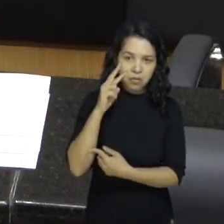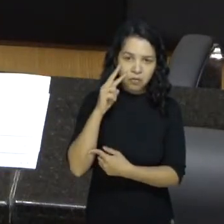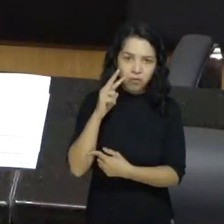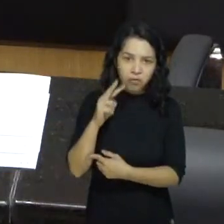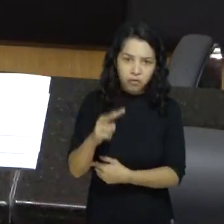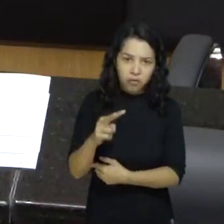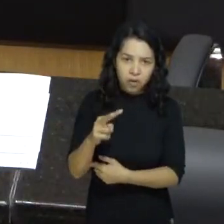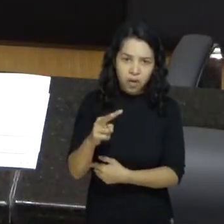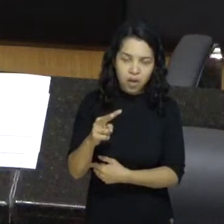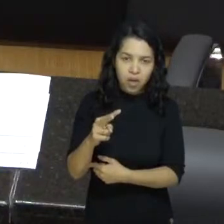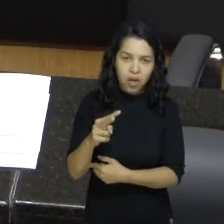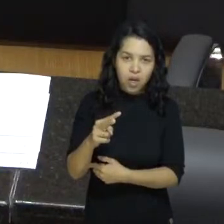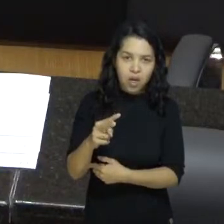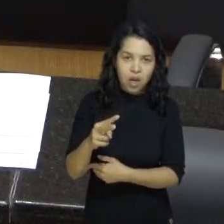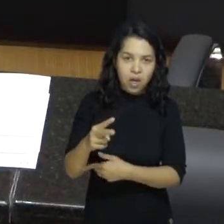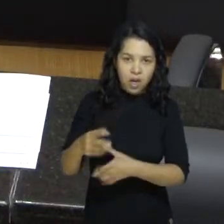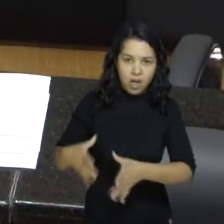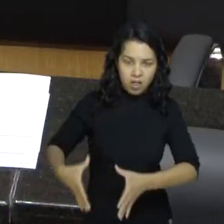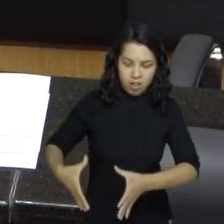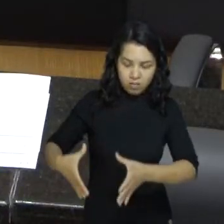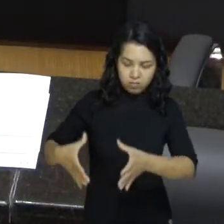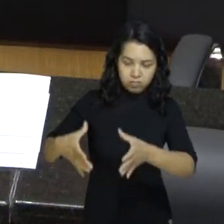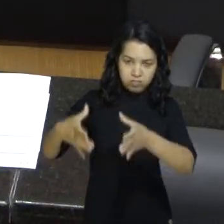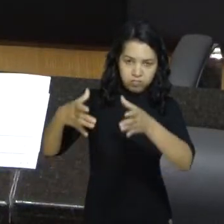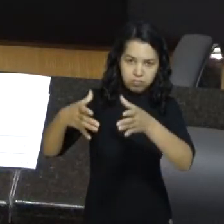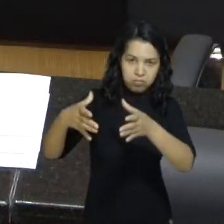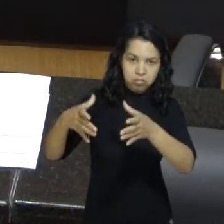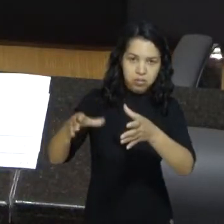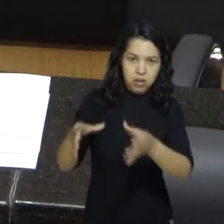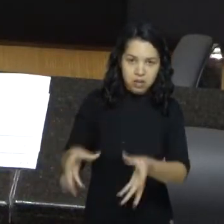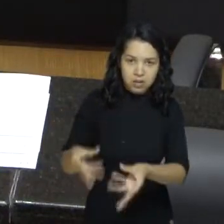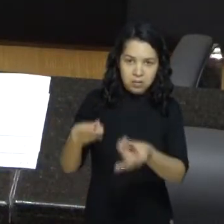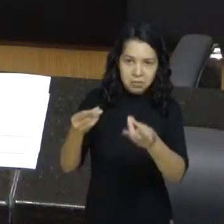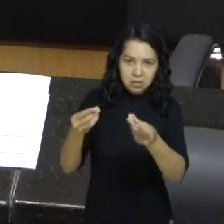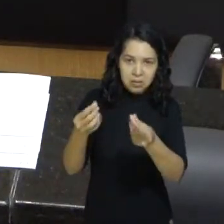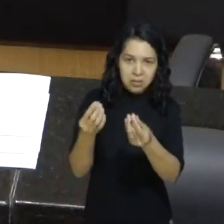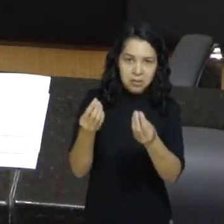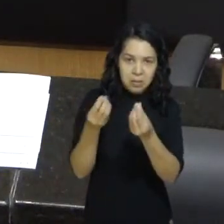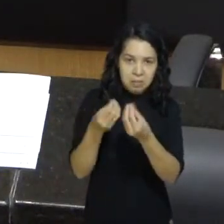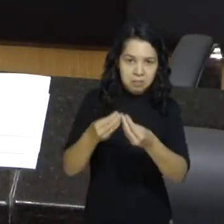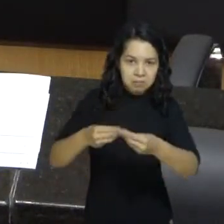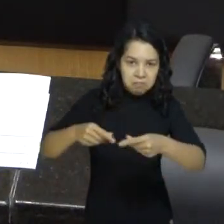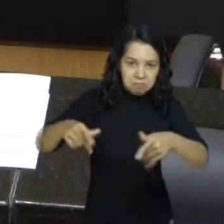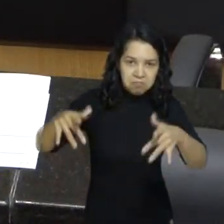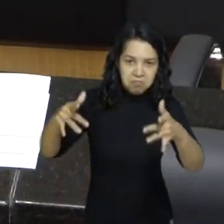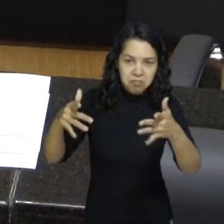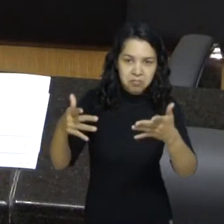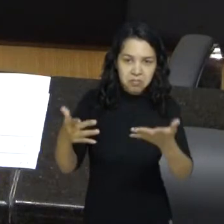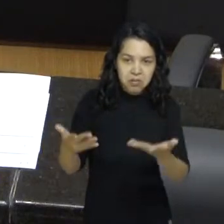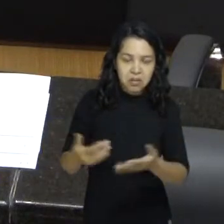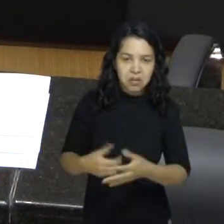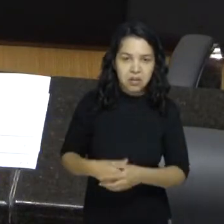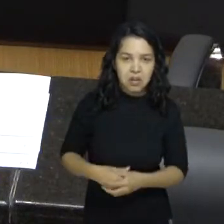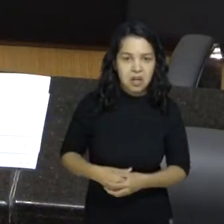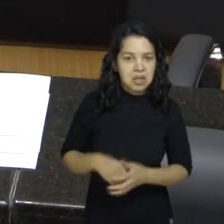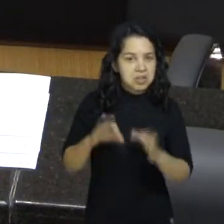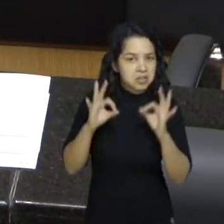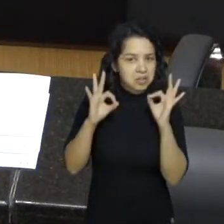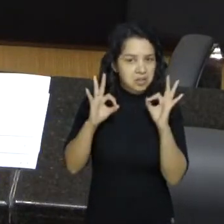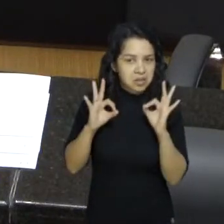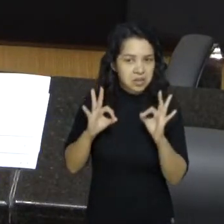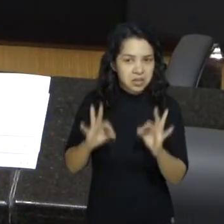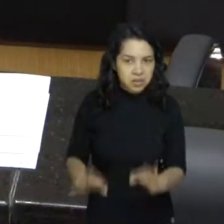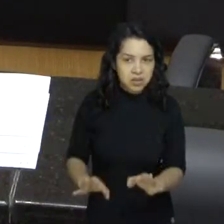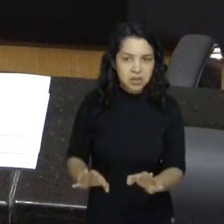naquele naquela massa que se pegarmos na mão ela esfarela quer dizer Tenho certeza absoluta que